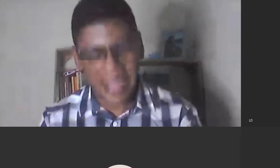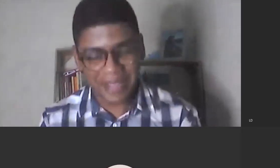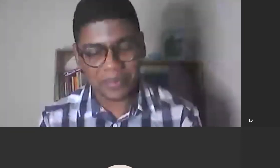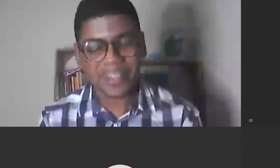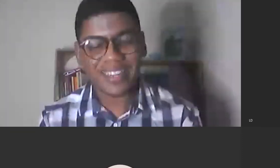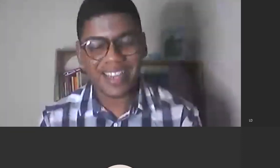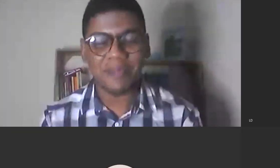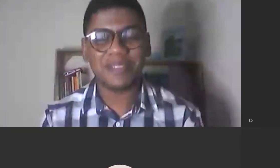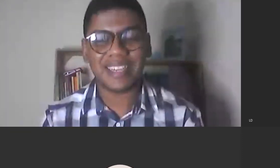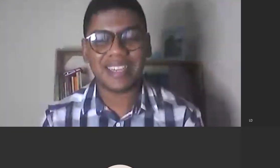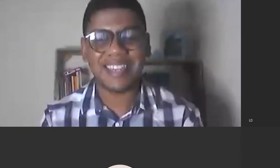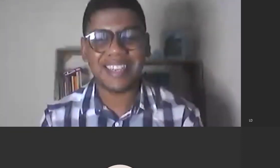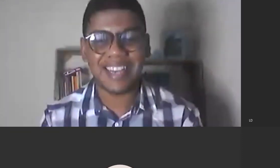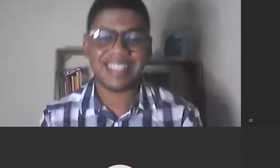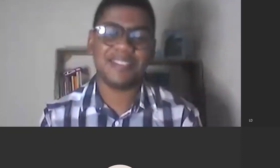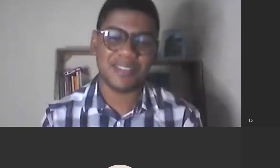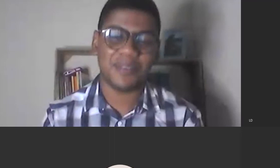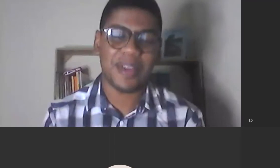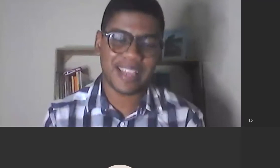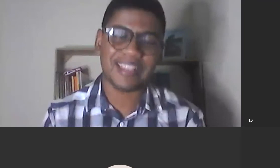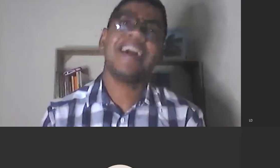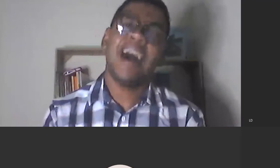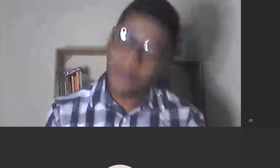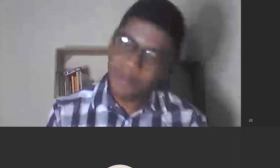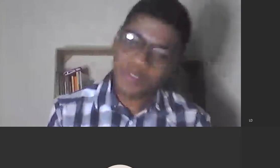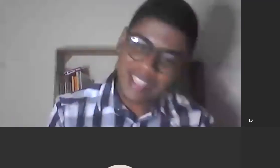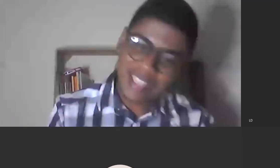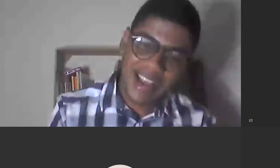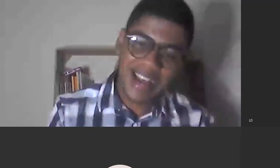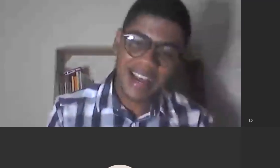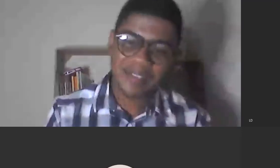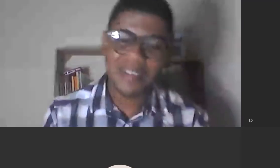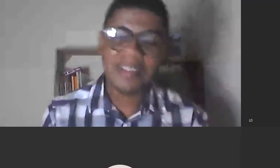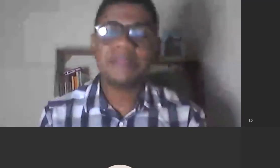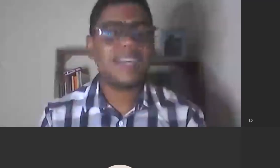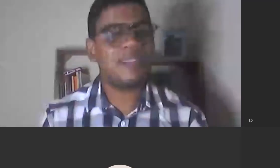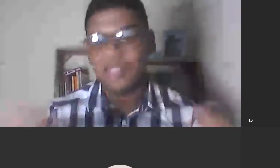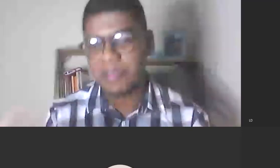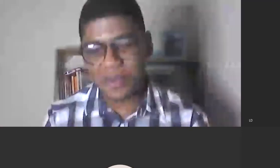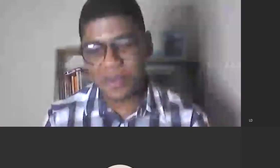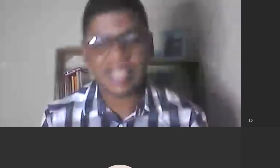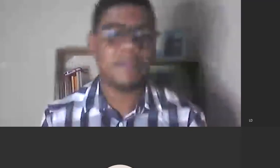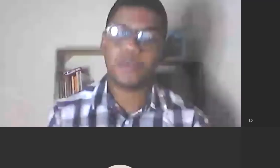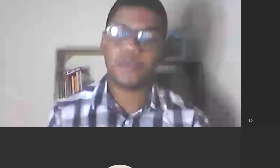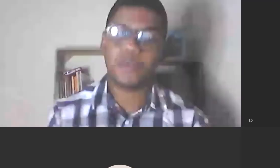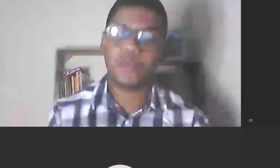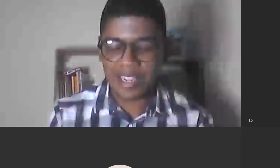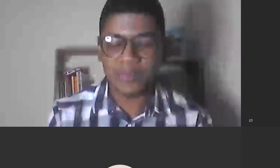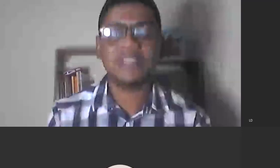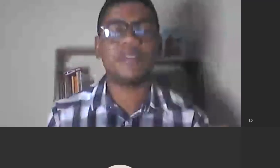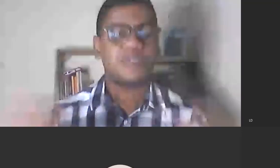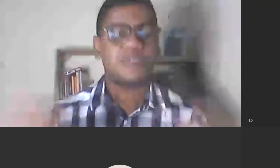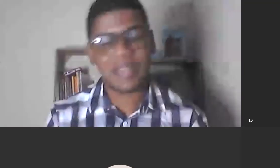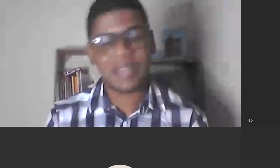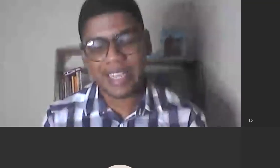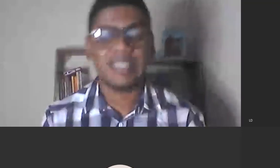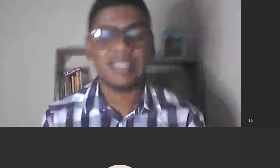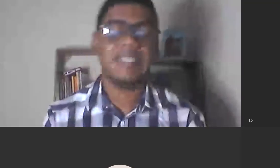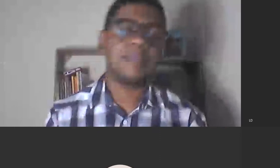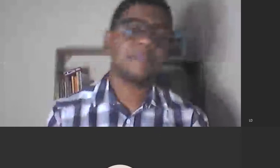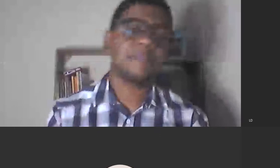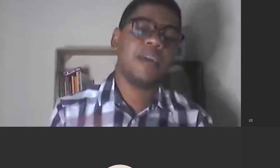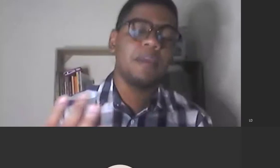votaram correto, né? Na música que seria a tradução correta. Alguns votaram errado, não sei por quê, de repente por não conhecerem a música ou não